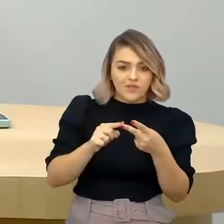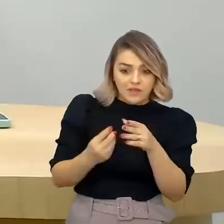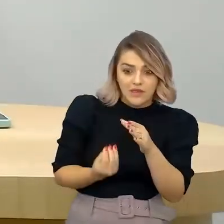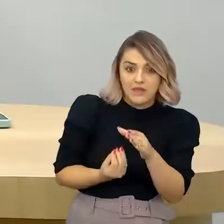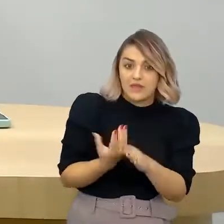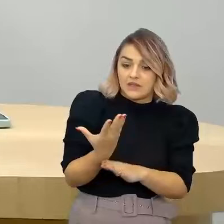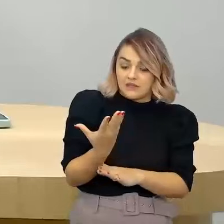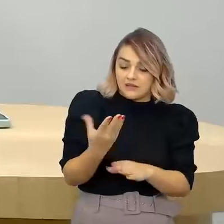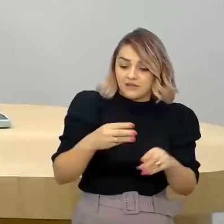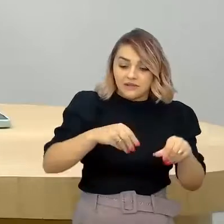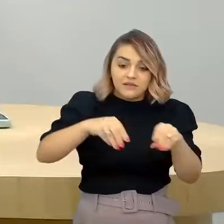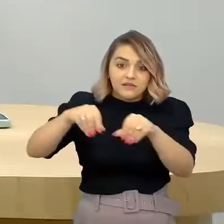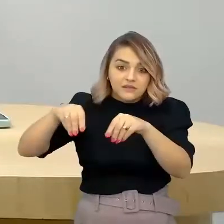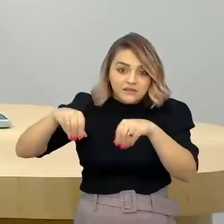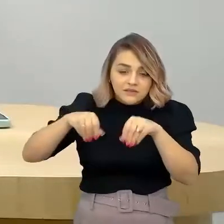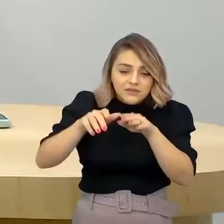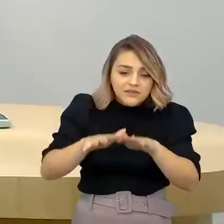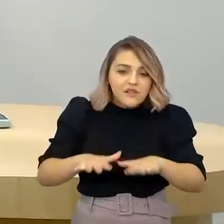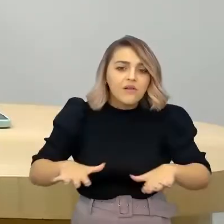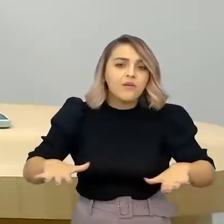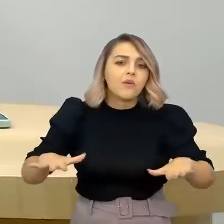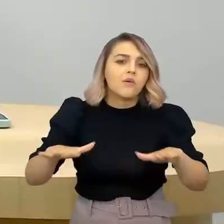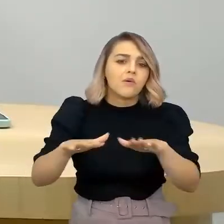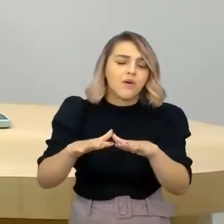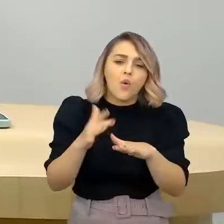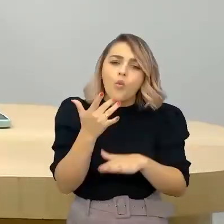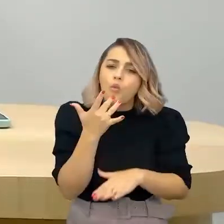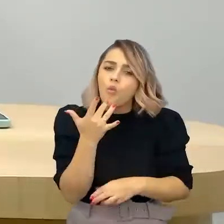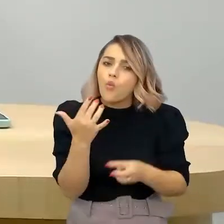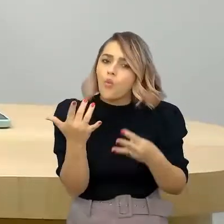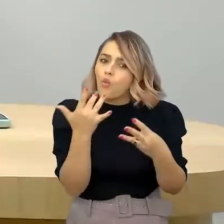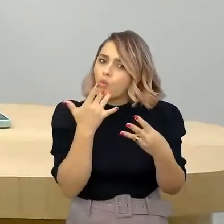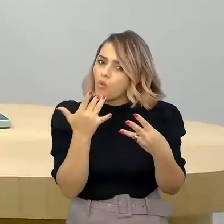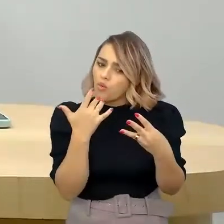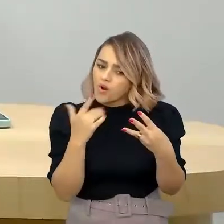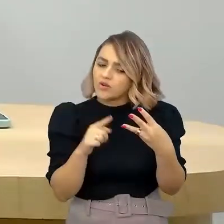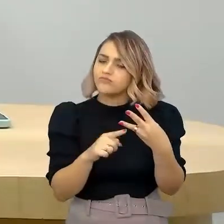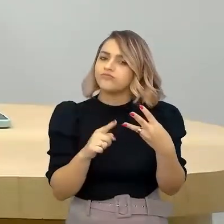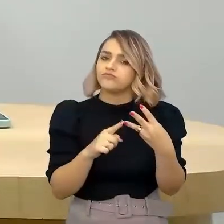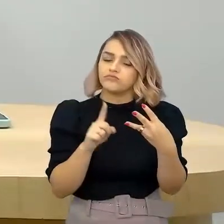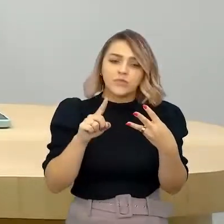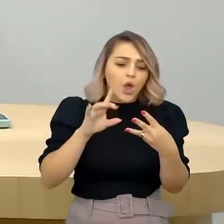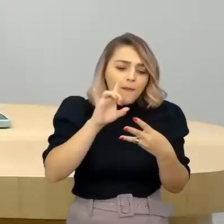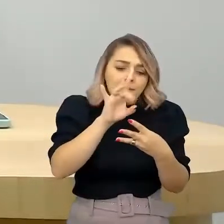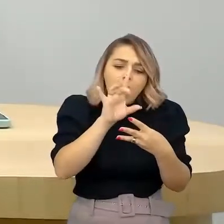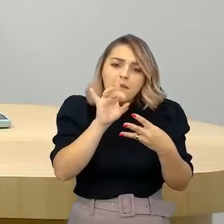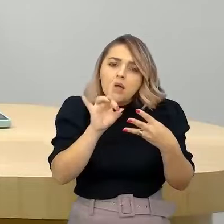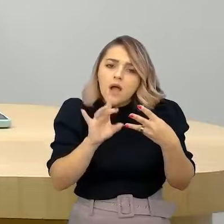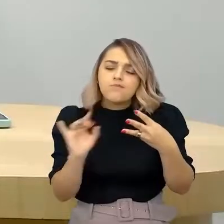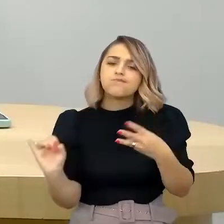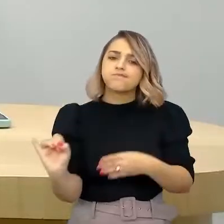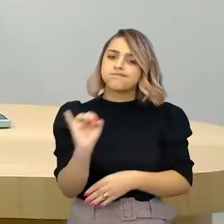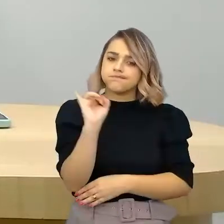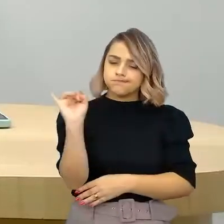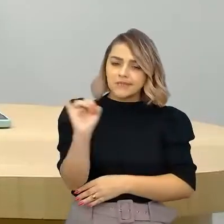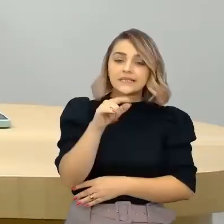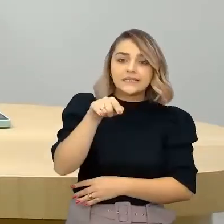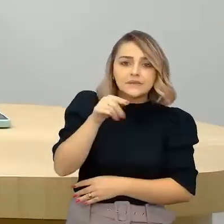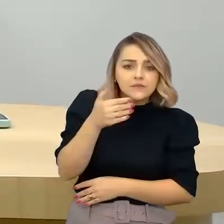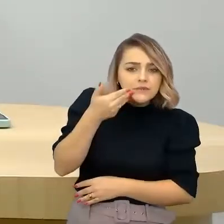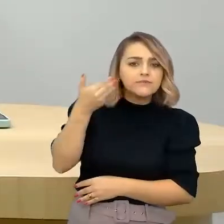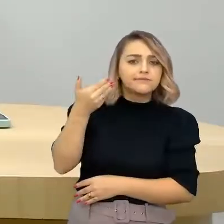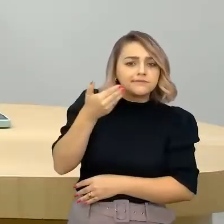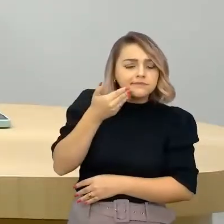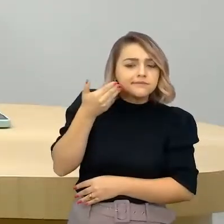formação dele, né, da cor do solo, tudo isso aí tem importância, né? Então cada vez mais que vai se aprofundando, né,